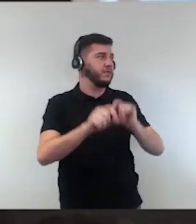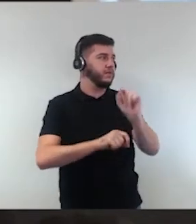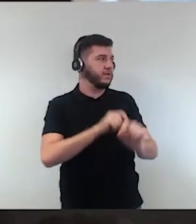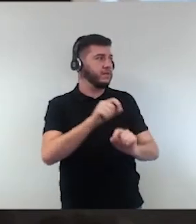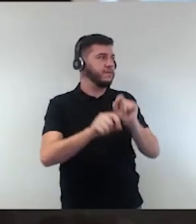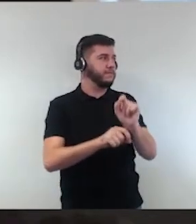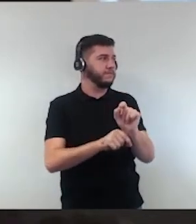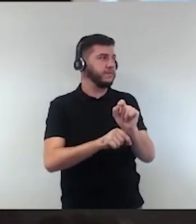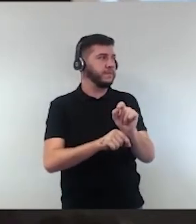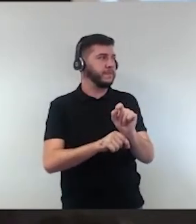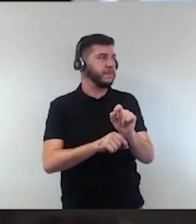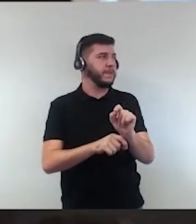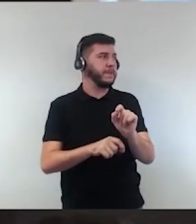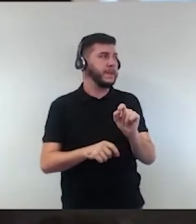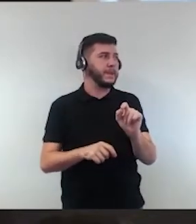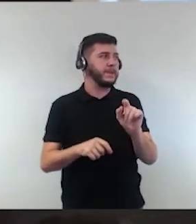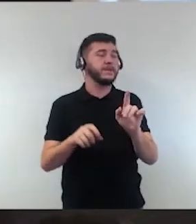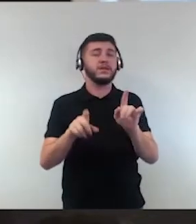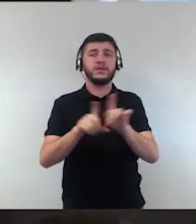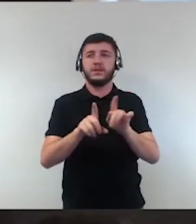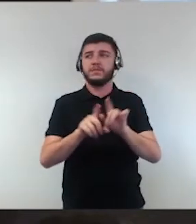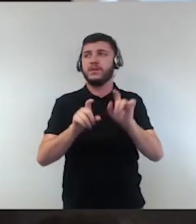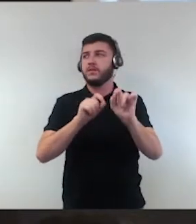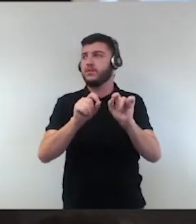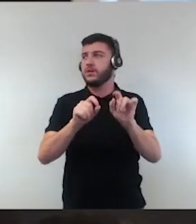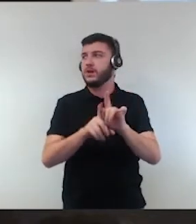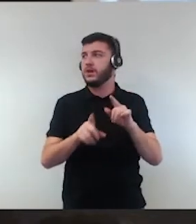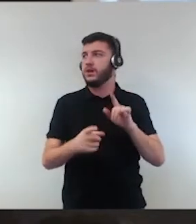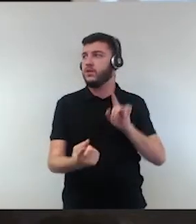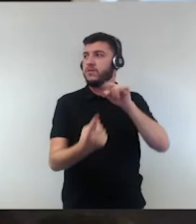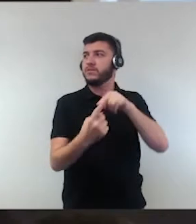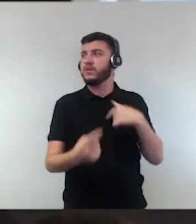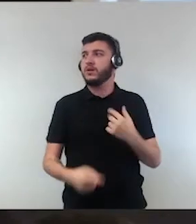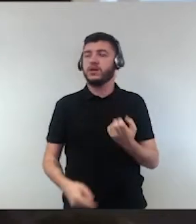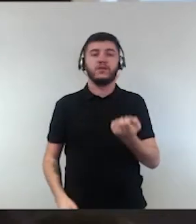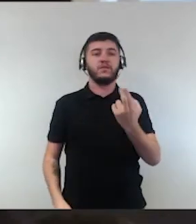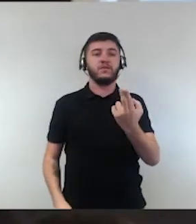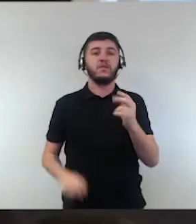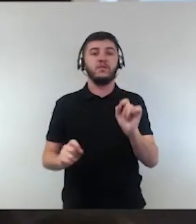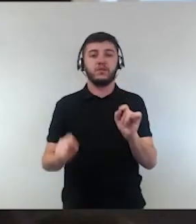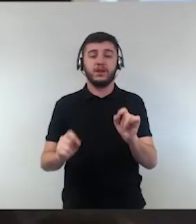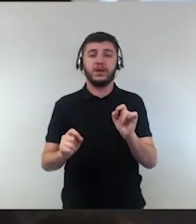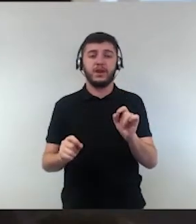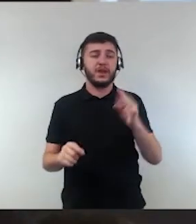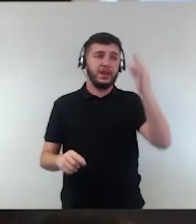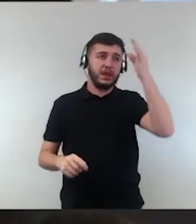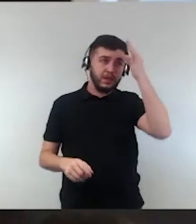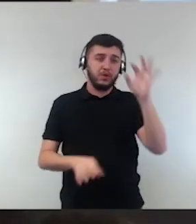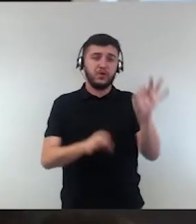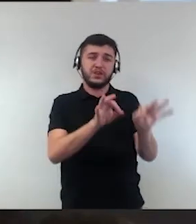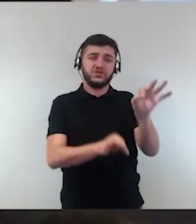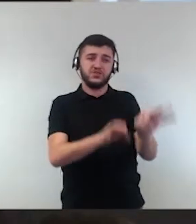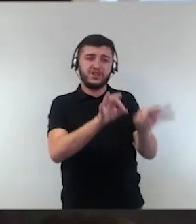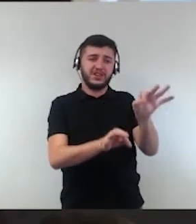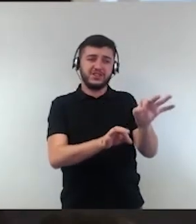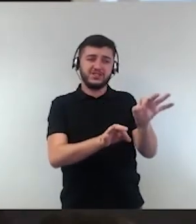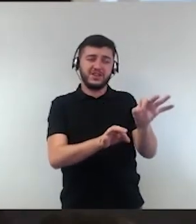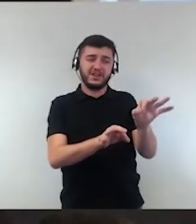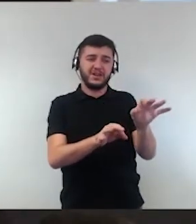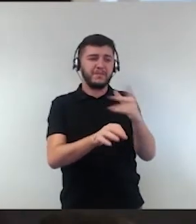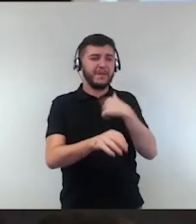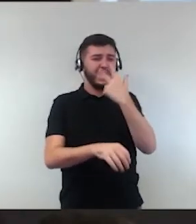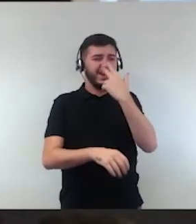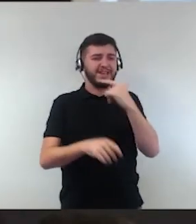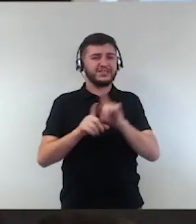assim um socorro. Como é que eu faço para sair dessa lama de tantas teorias jurídicas que acabaram me deixando uma pessoa menos